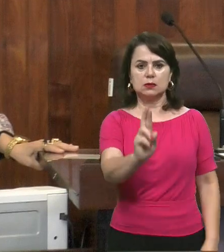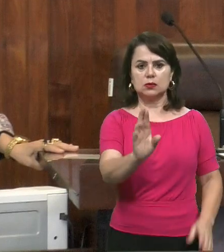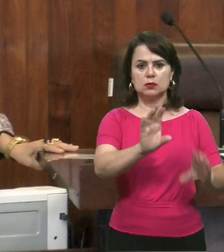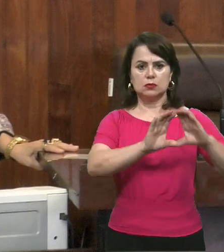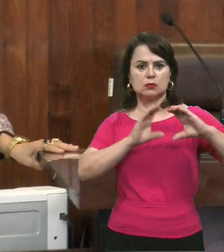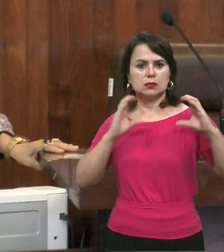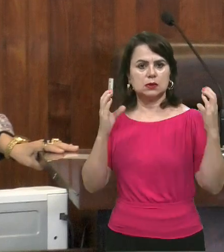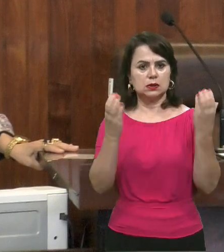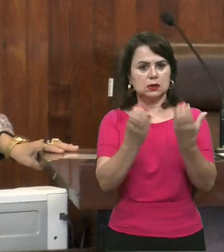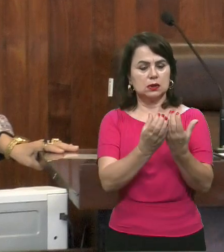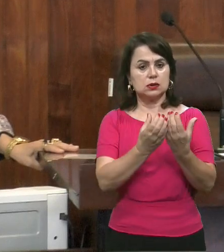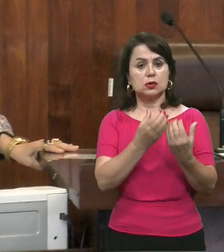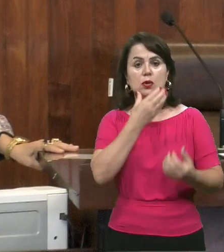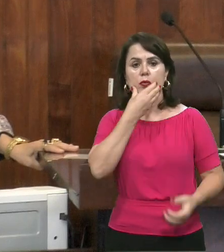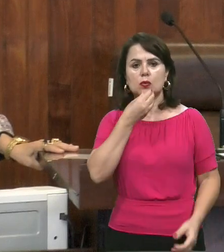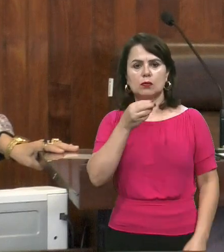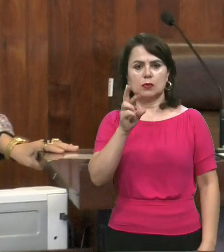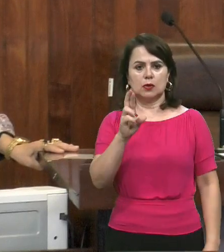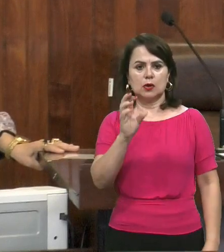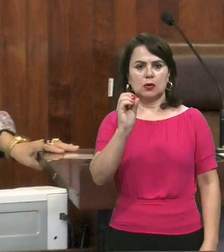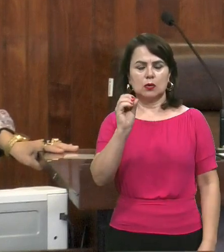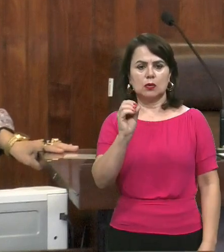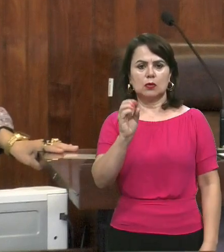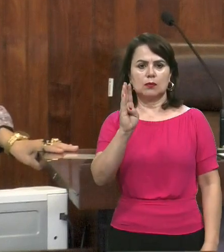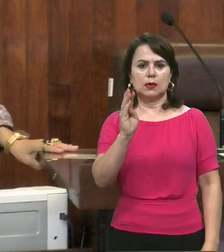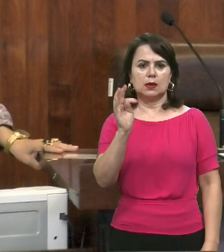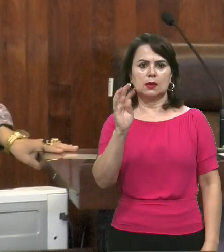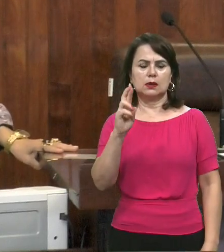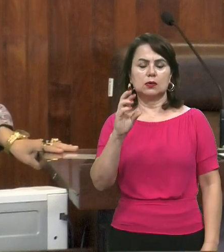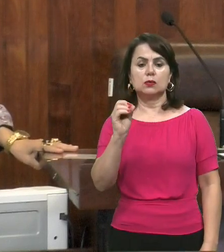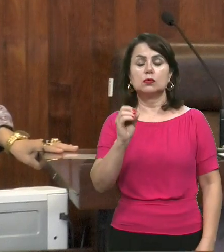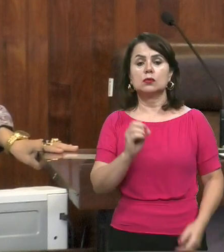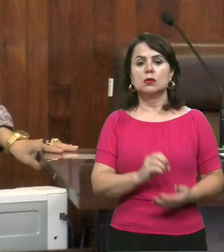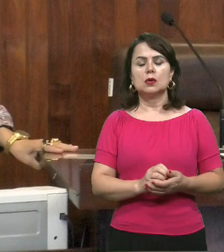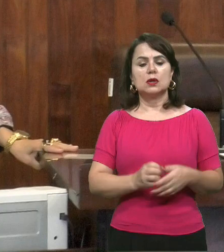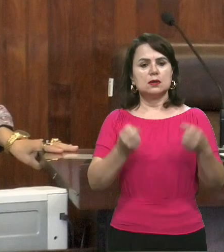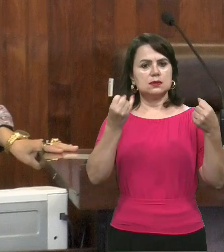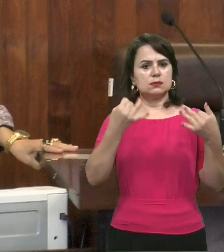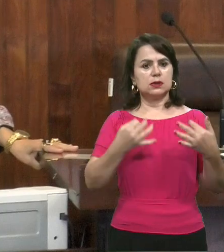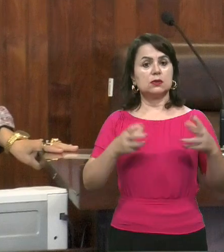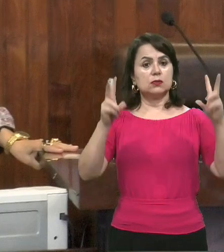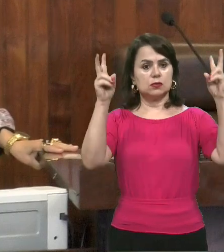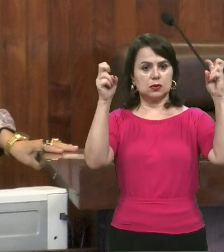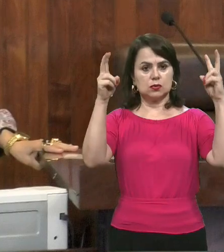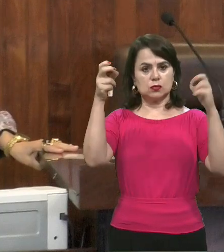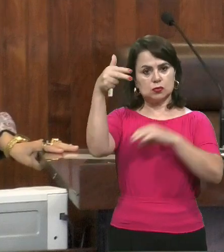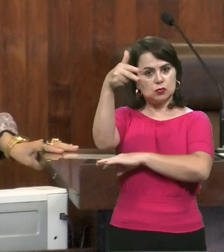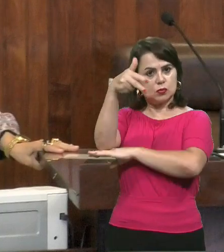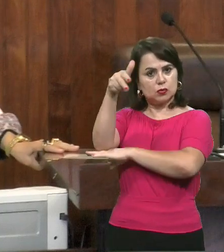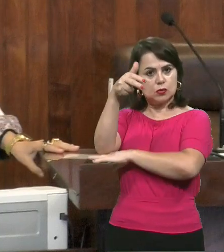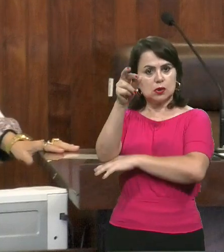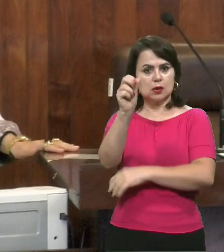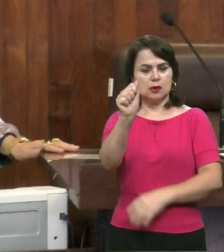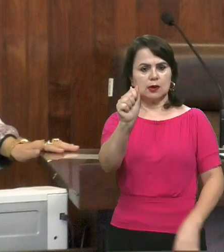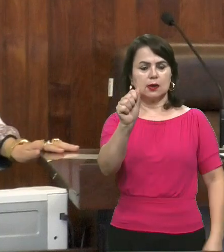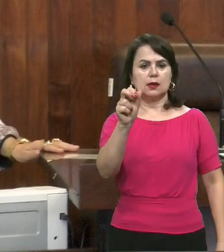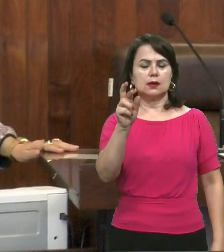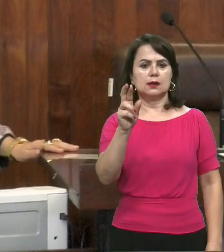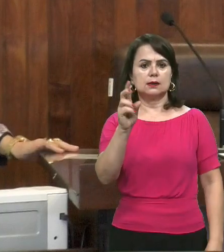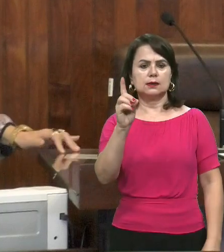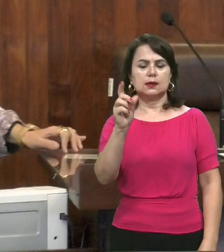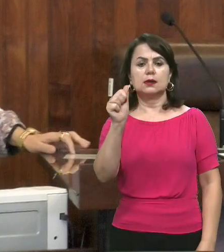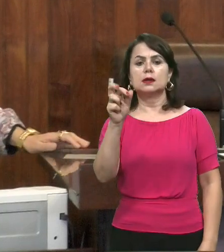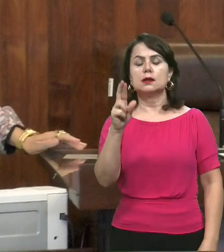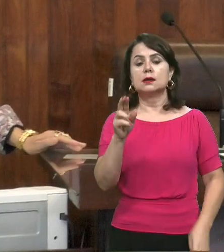comunidade inscrito, senhor Roberto Monteiro, que abordará os temas instalação de radares e abandono da cidade e